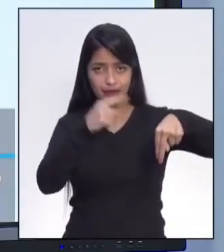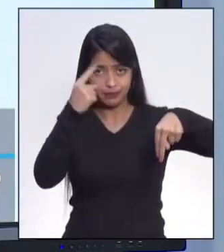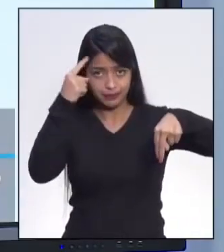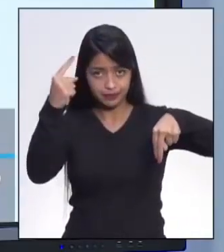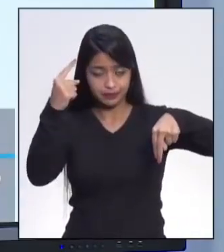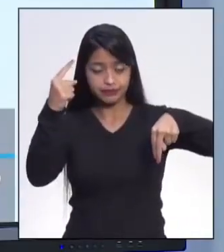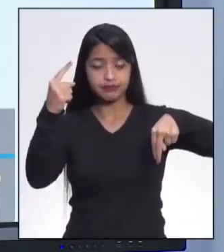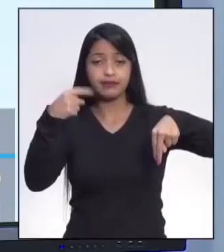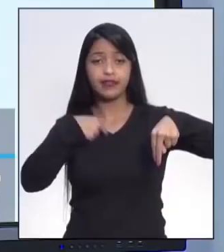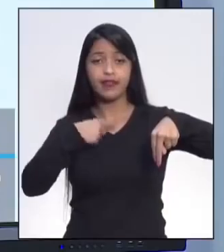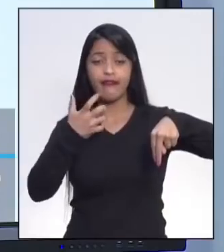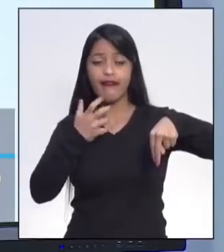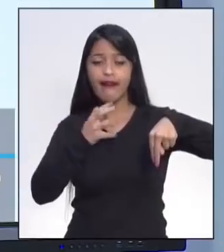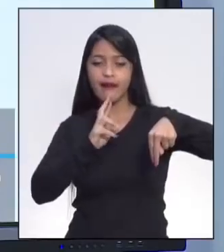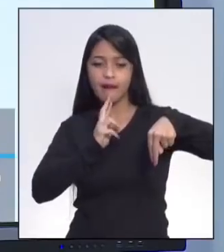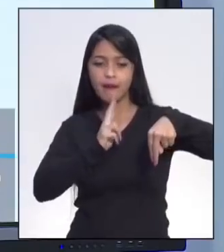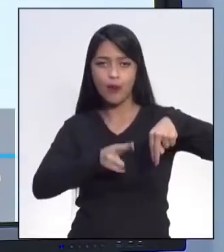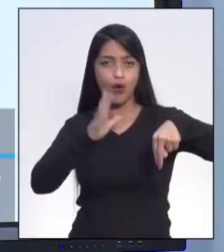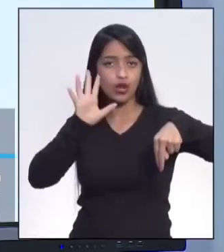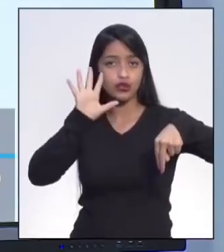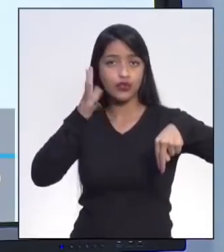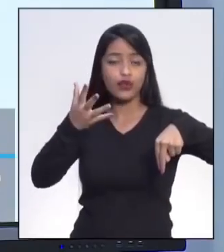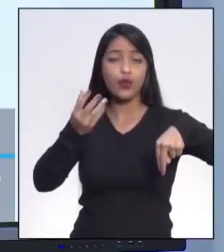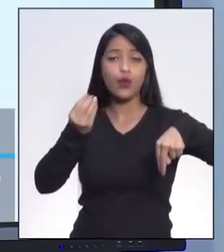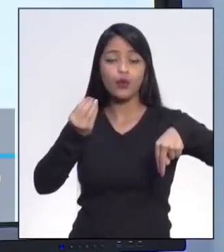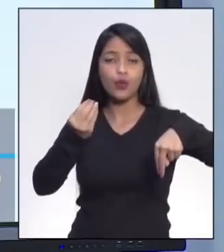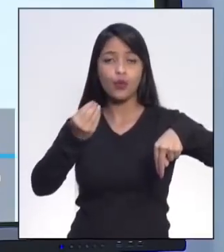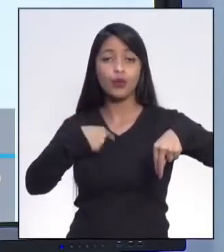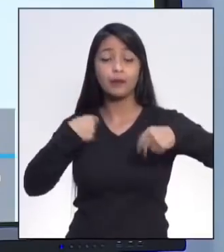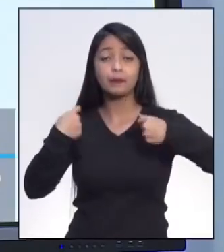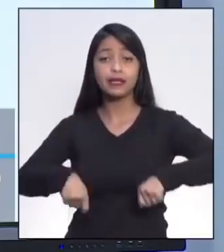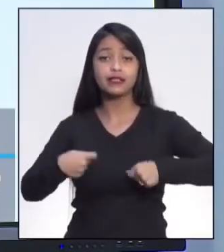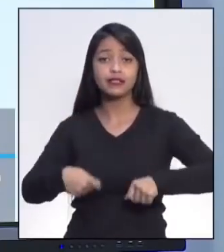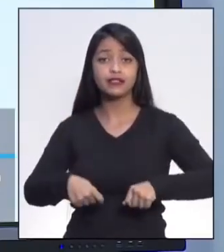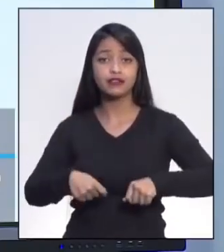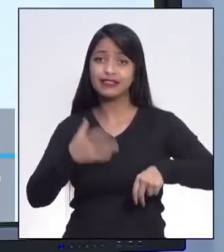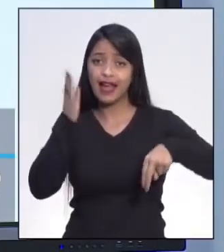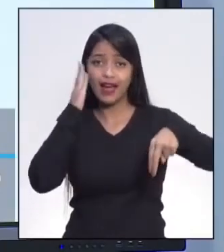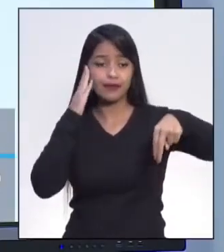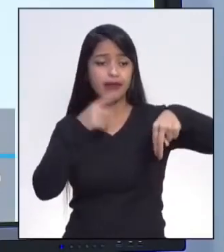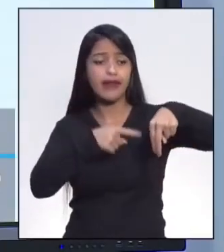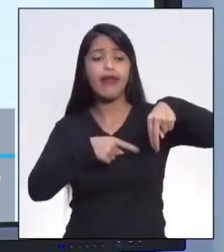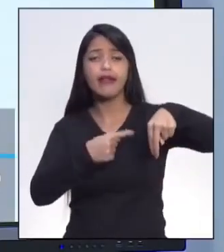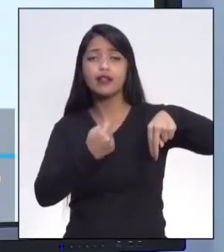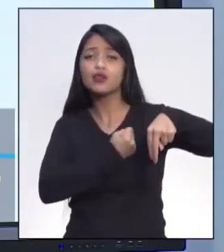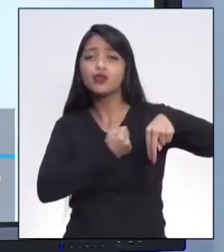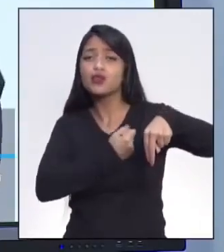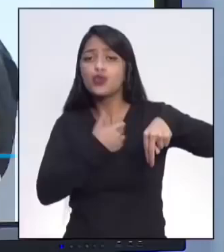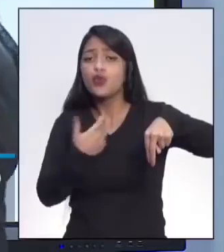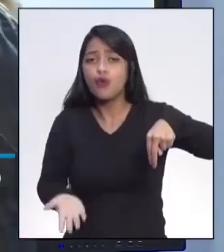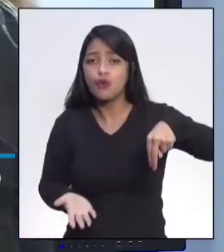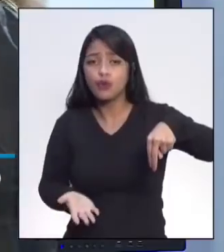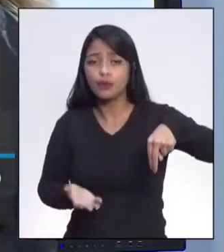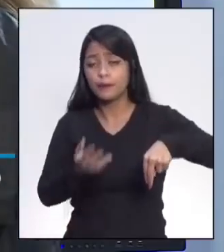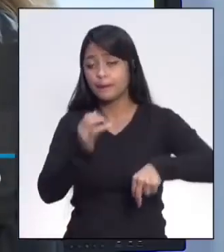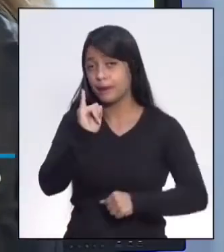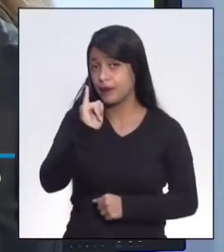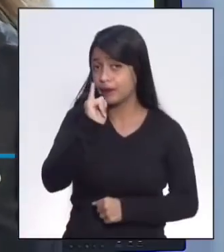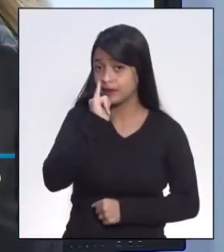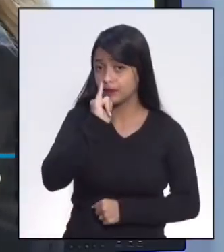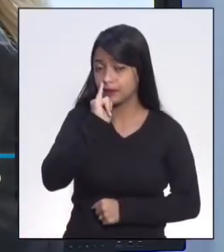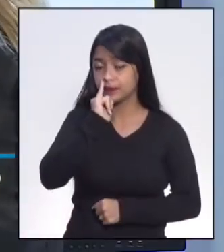eu resolver essa função, eu preciso necessariamente desse valor. Então, vamos supor que eu